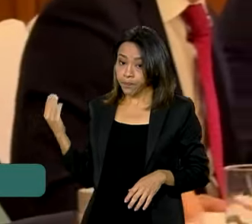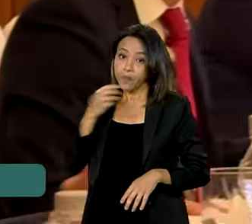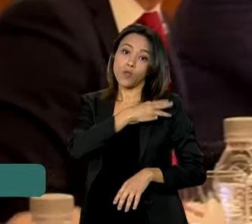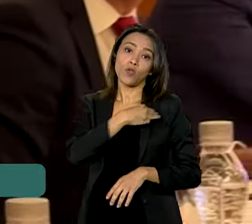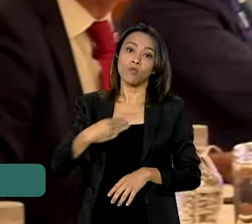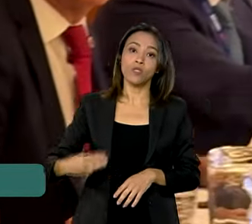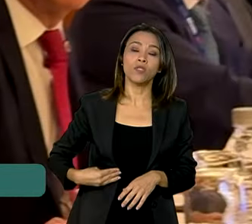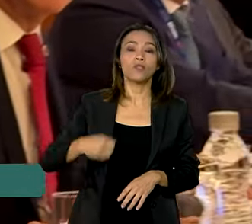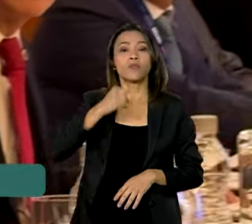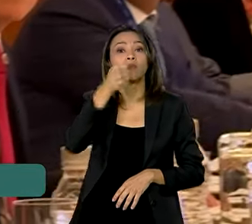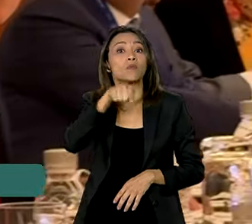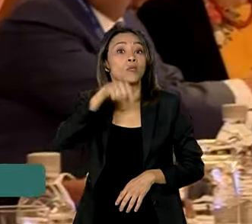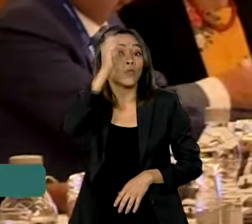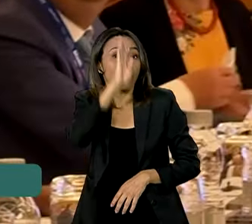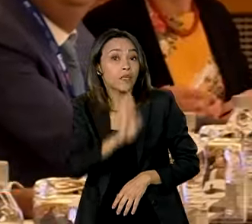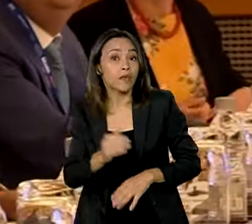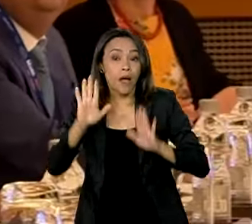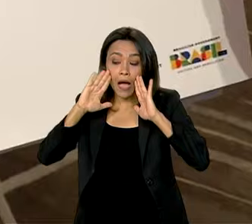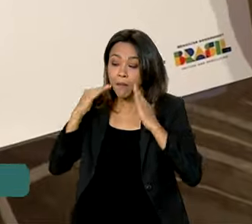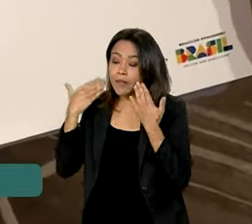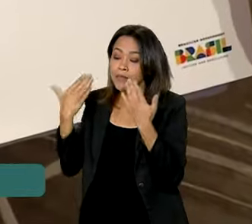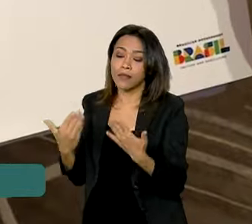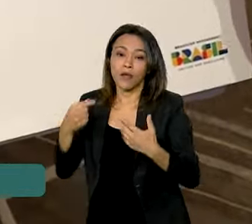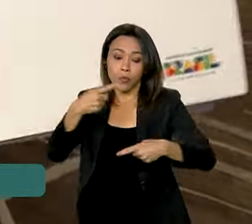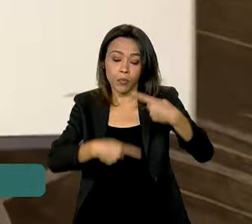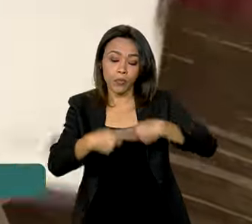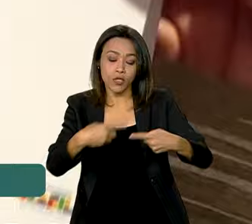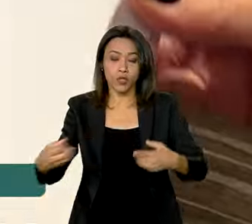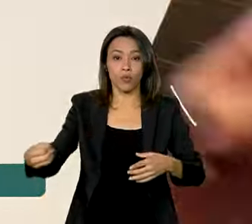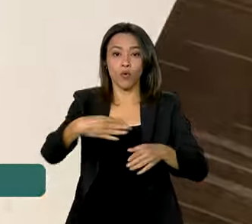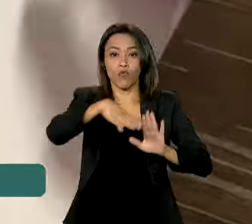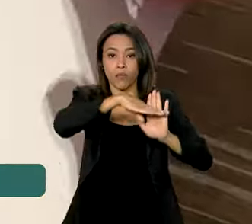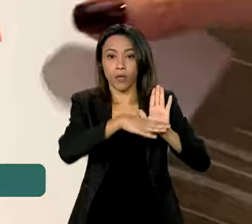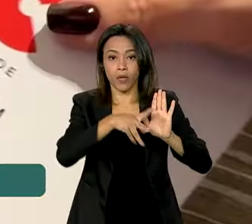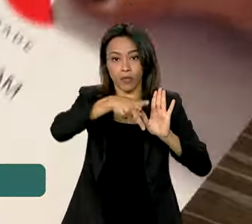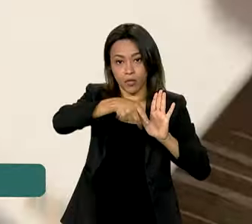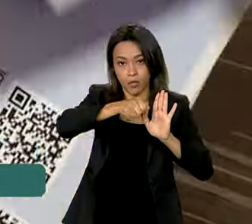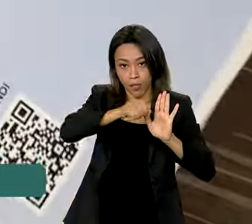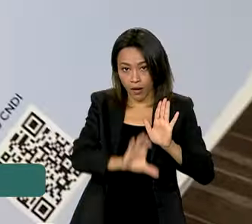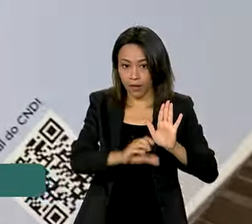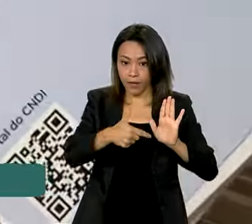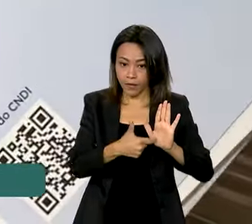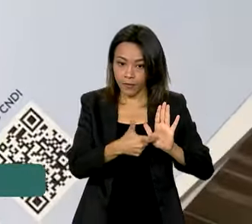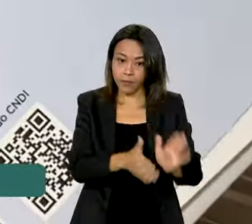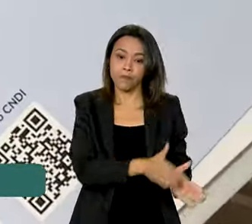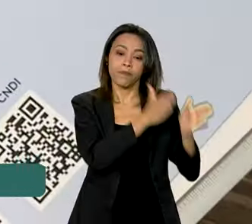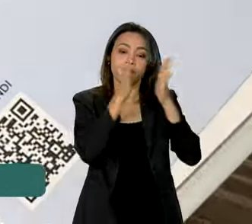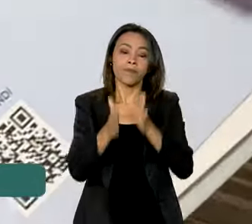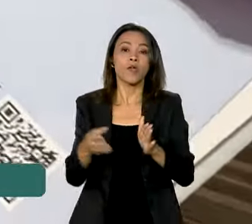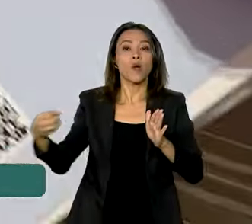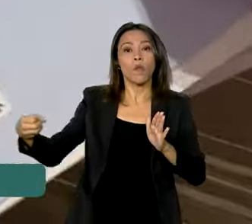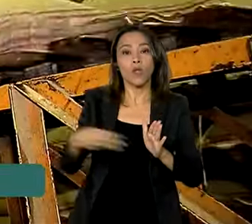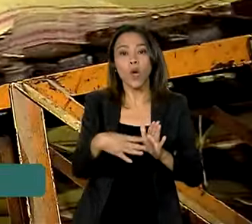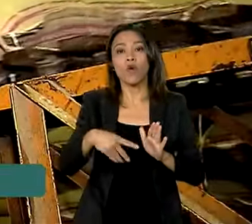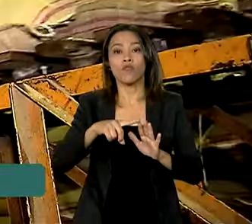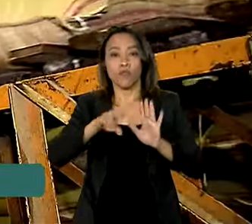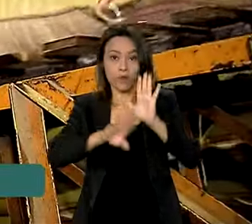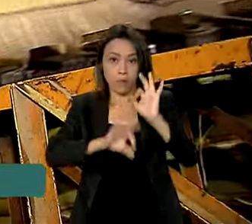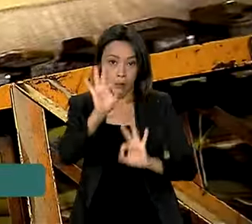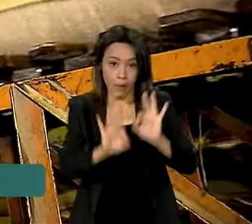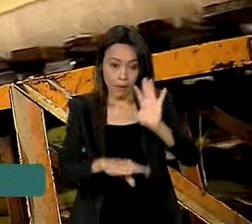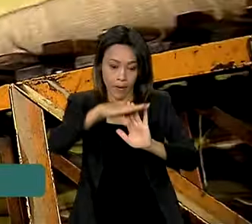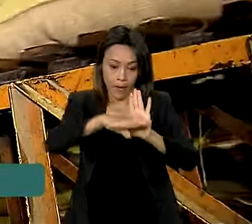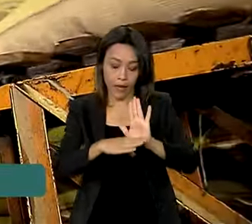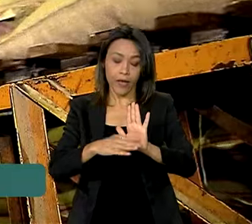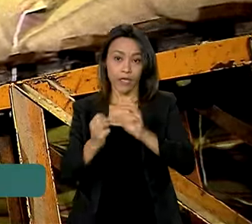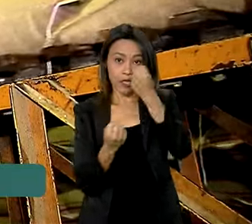ainda apresentaram aos chineses políticas como o novo PAC, Programa de Aceleração do Crescimento, a Nova Indústria Brasil e o projeto